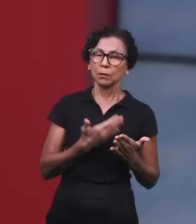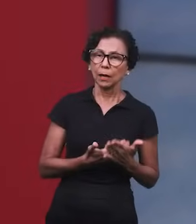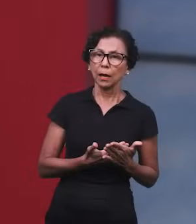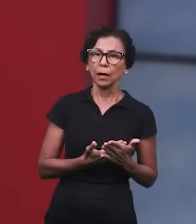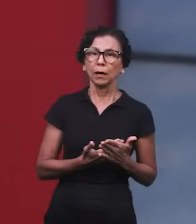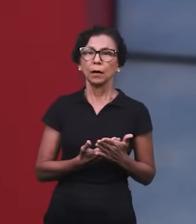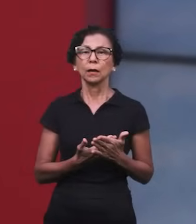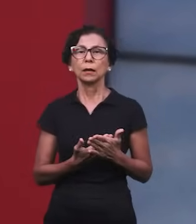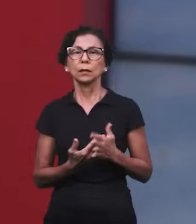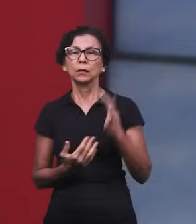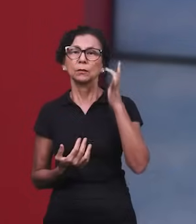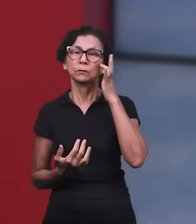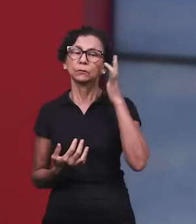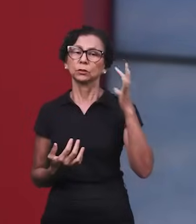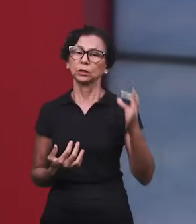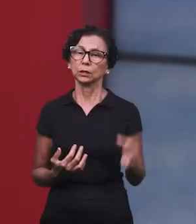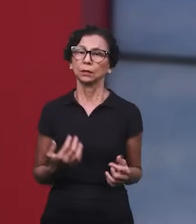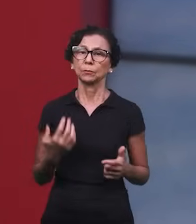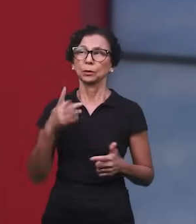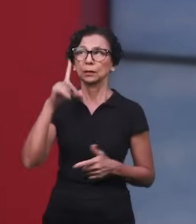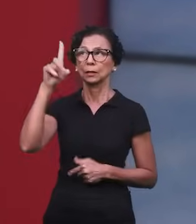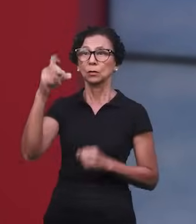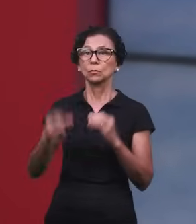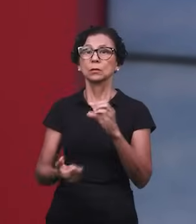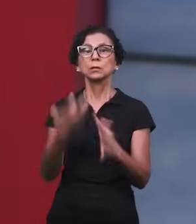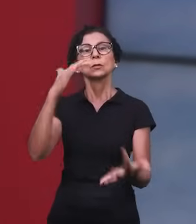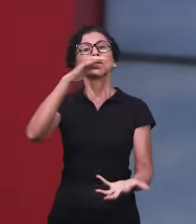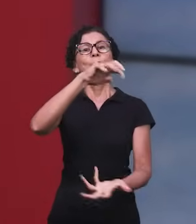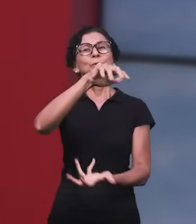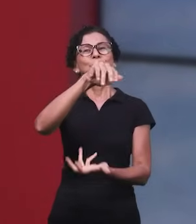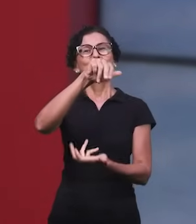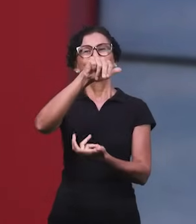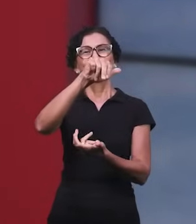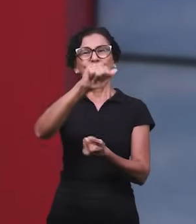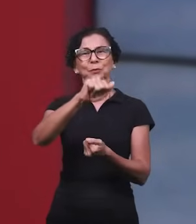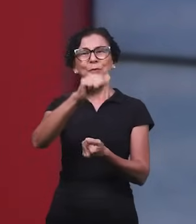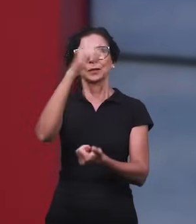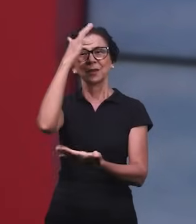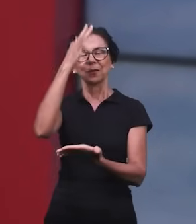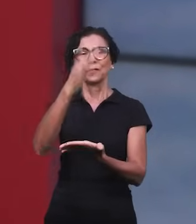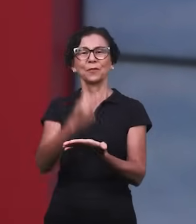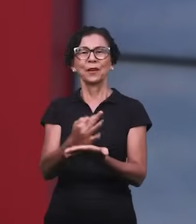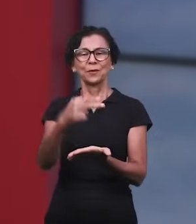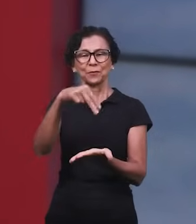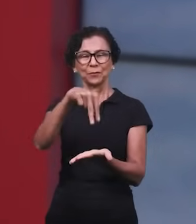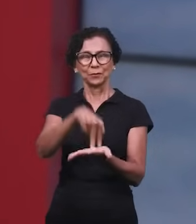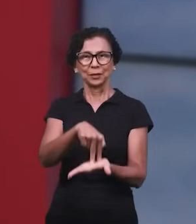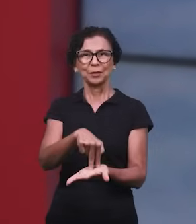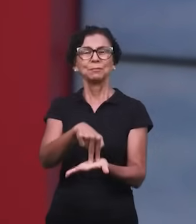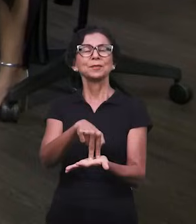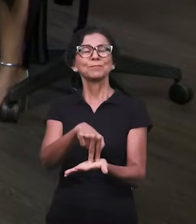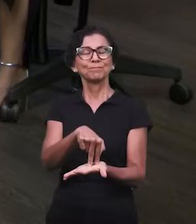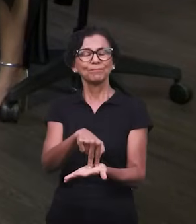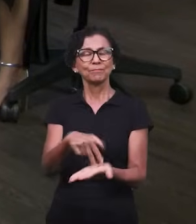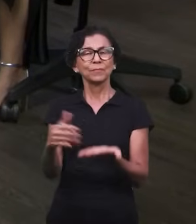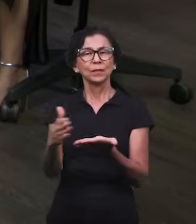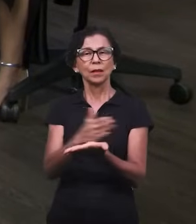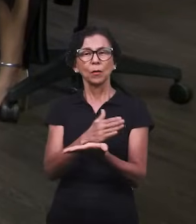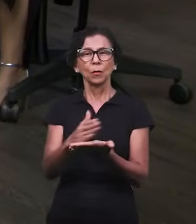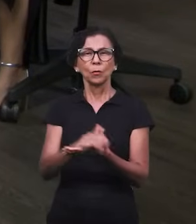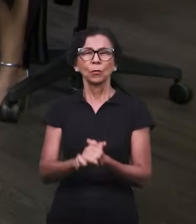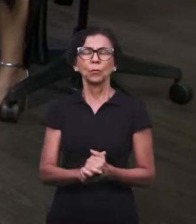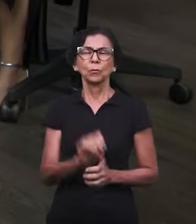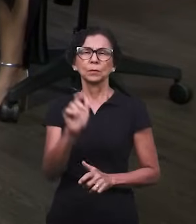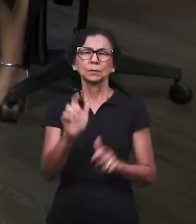nos chamou é aquele que criou todas as coisas, né? Ele é o firme fundamento da nossa fé. Glória a Deus. Alguns dizem que a